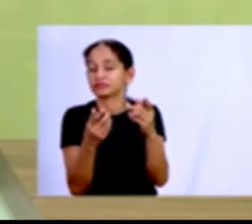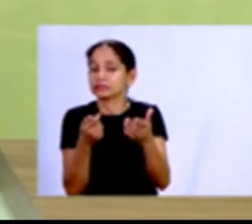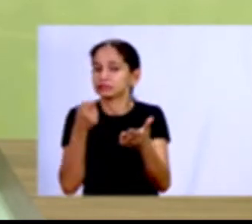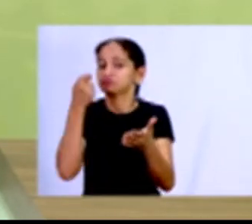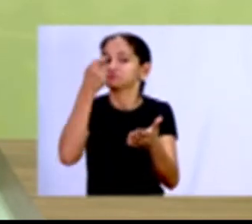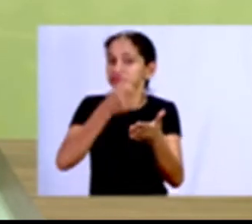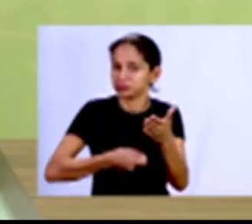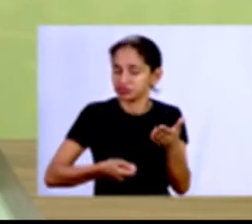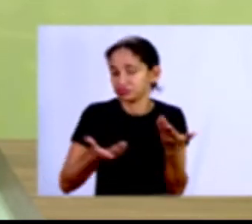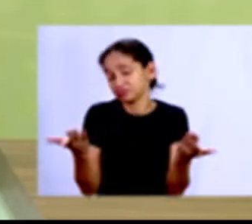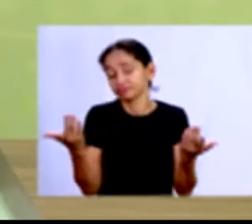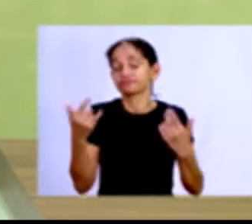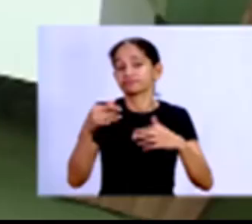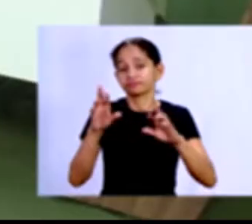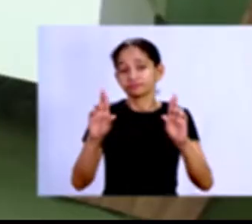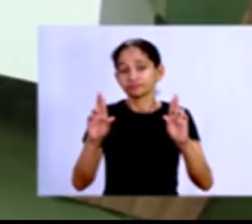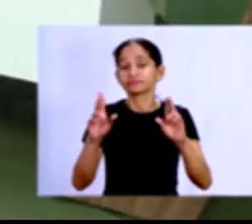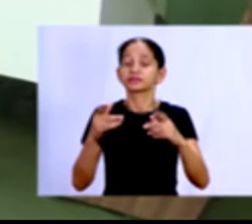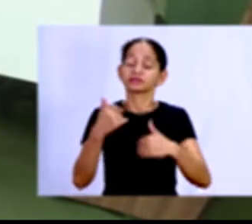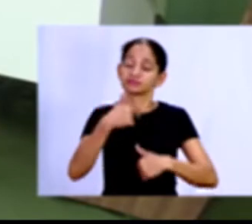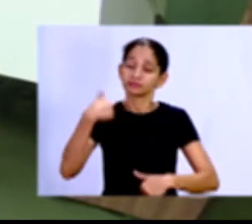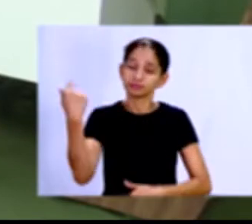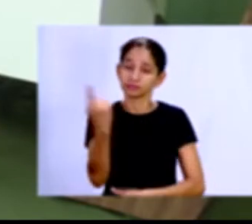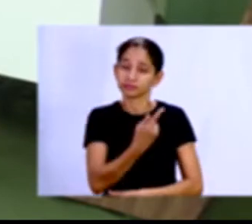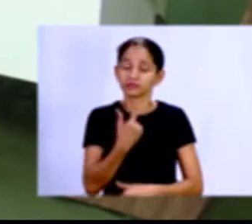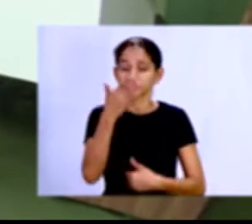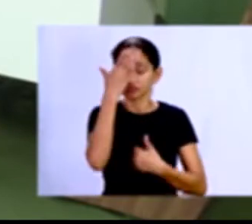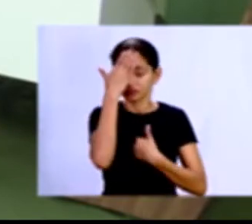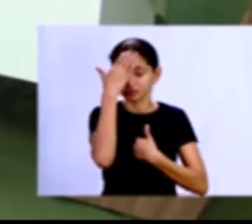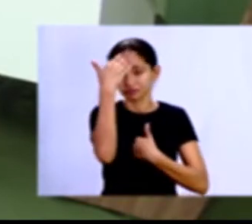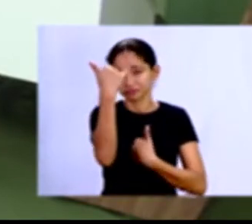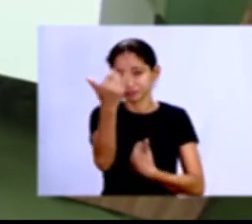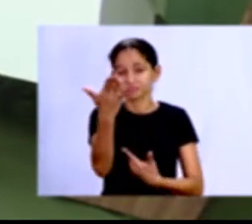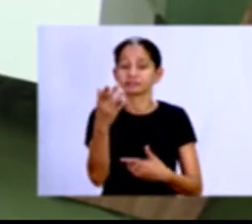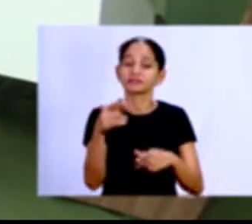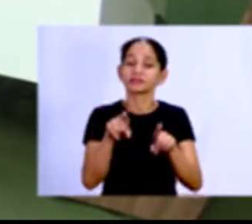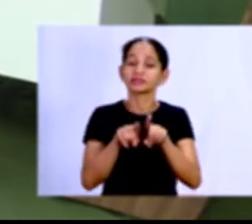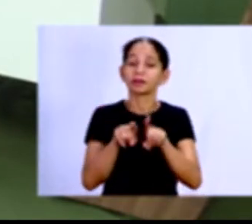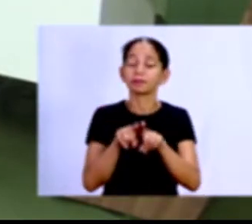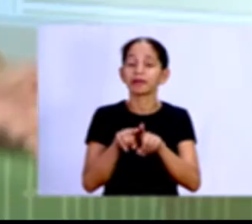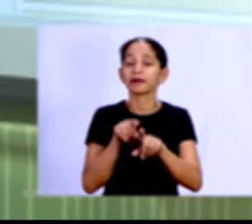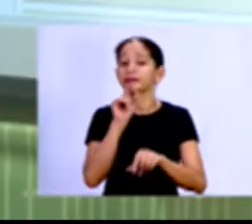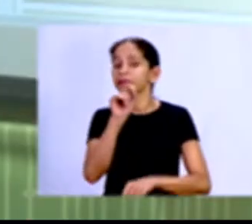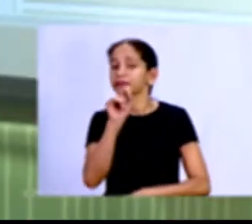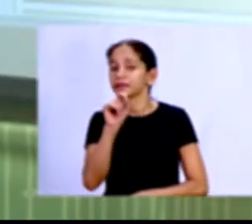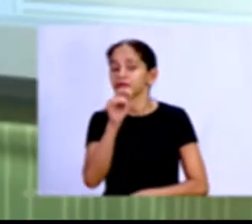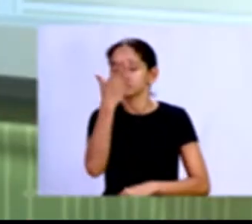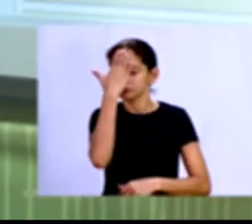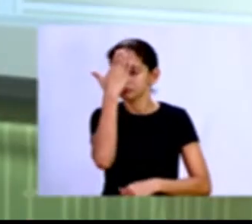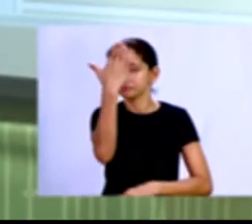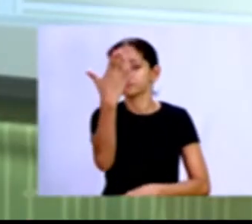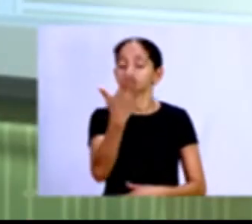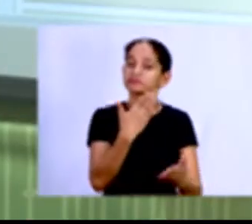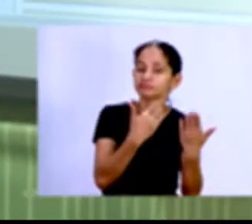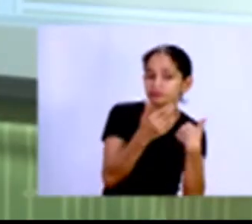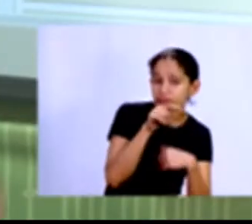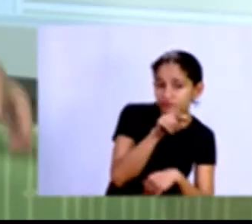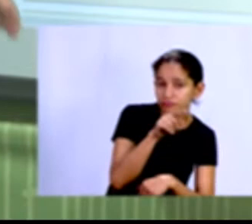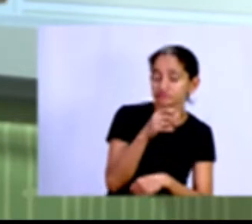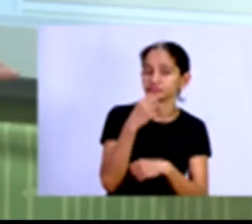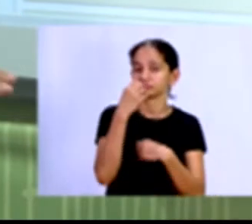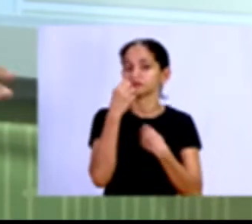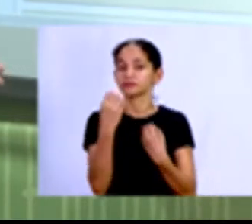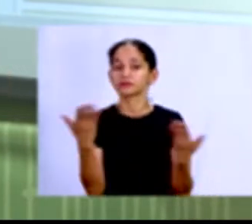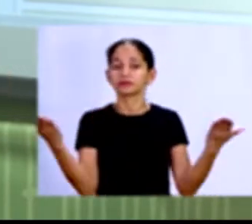alguma coisa lá. Nós agradecemos. Mas é muito importante essa dúvida, né? É muito importante, nós agradecemos essa participação.